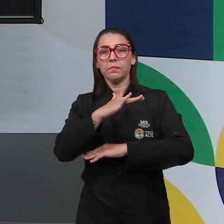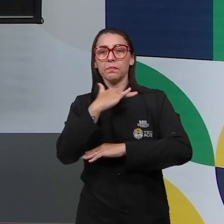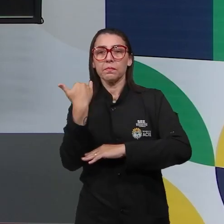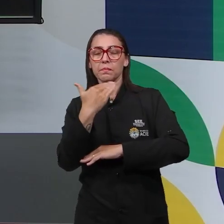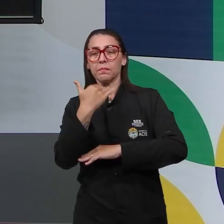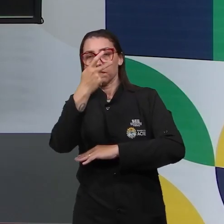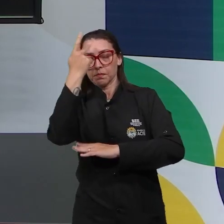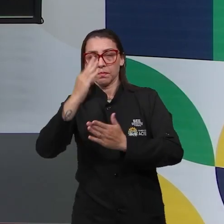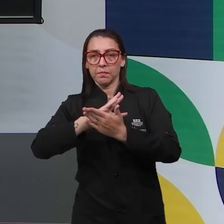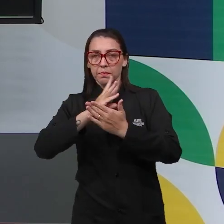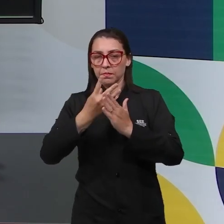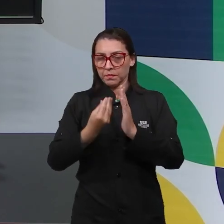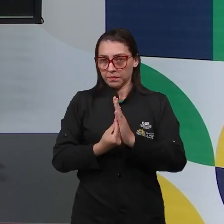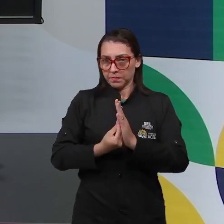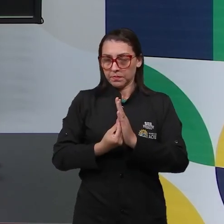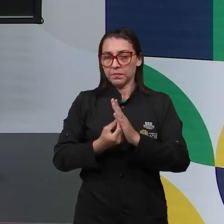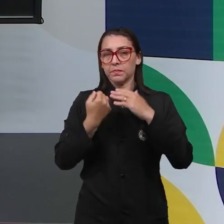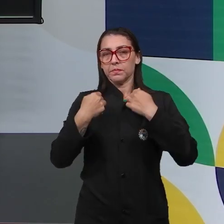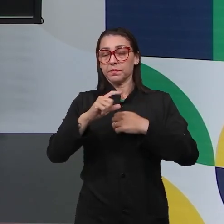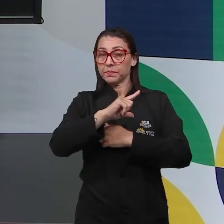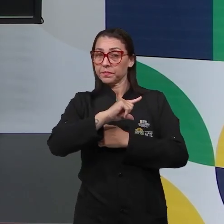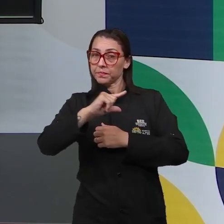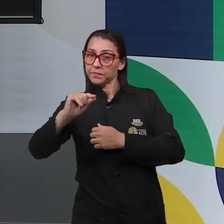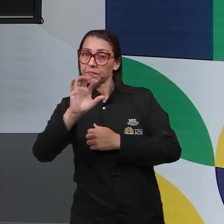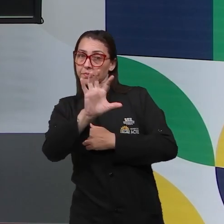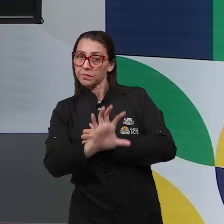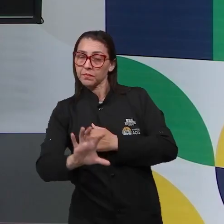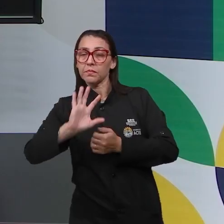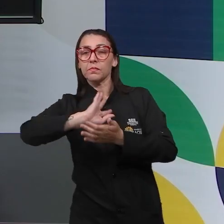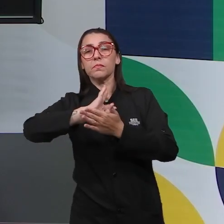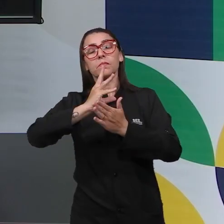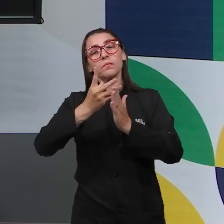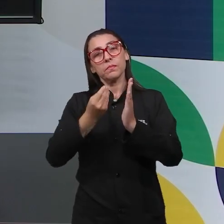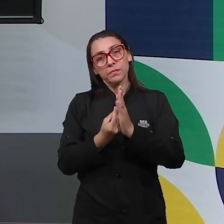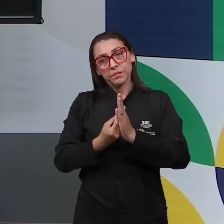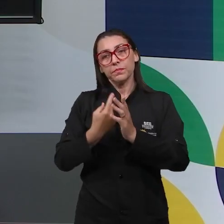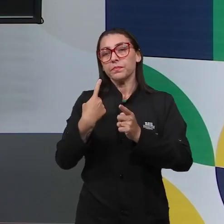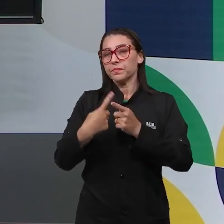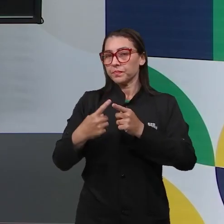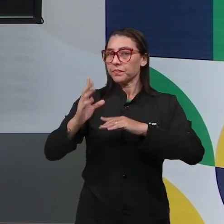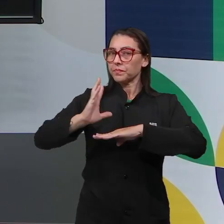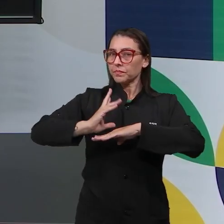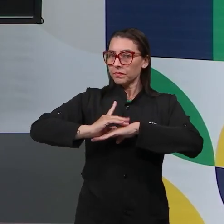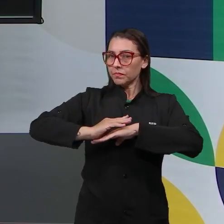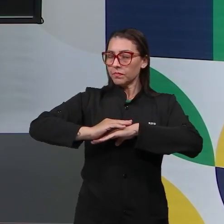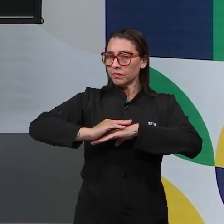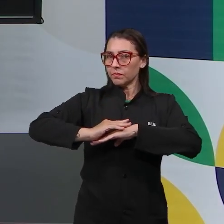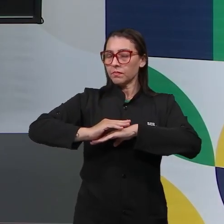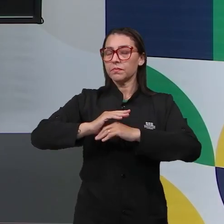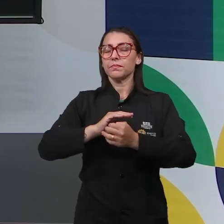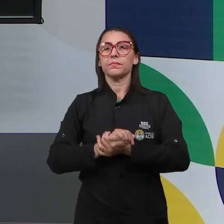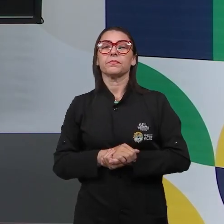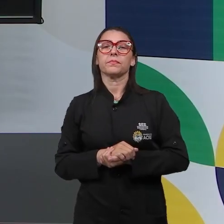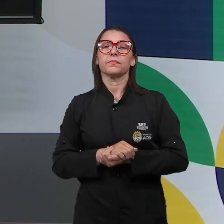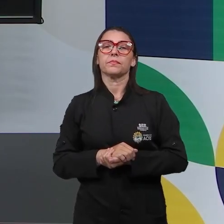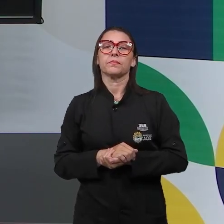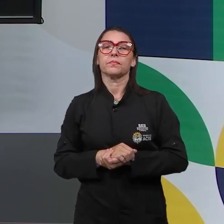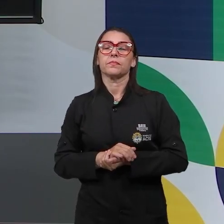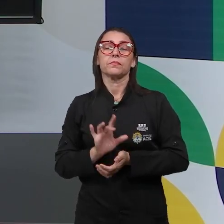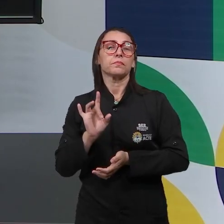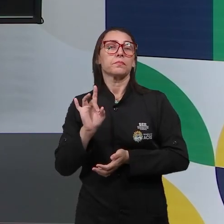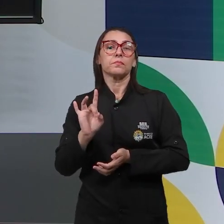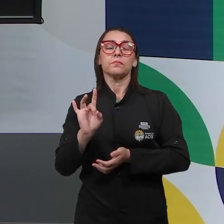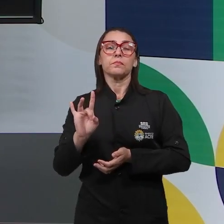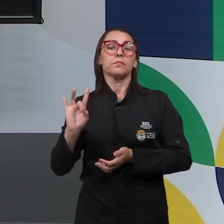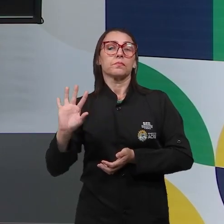aí na Amazônia. Então ela teve que sair da região amazônica castigada pela peste, né? E só que o que